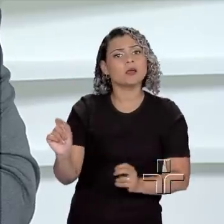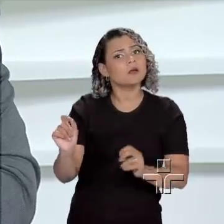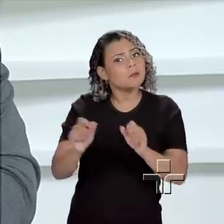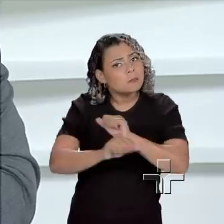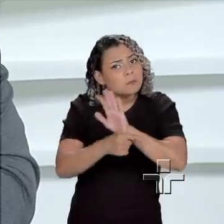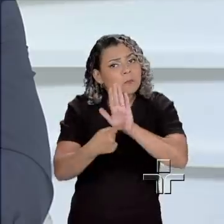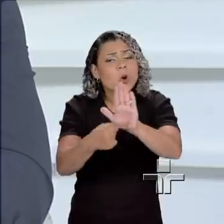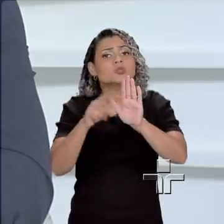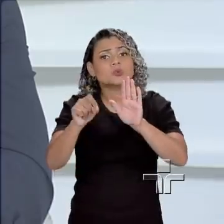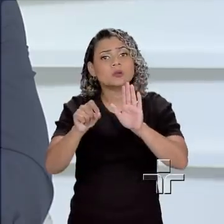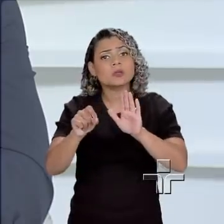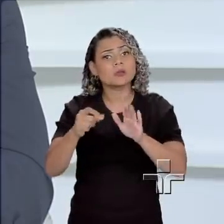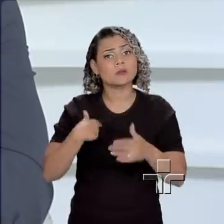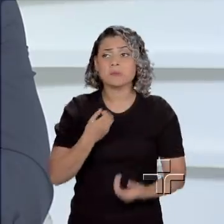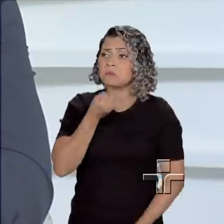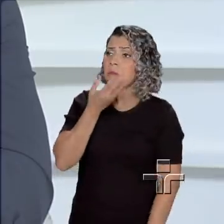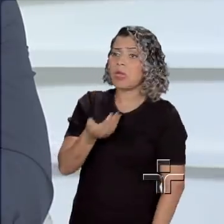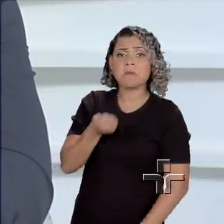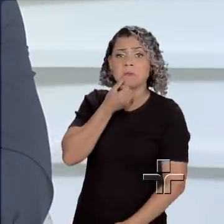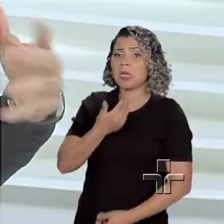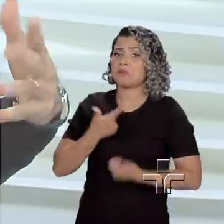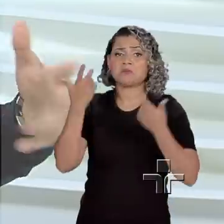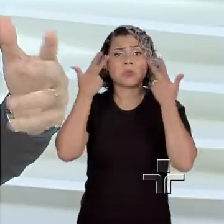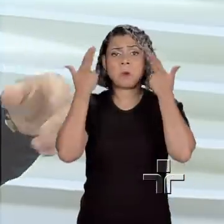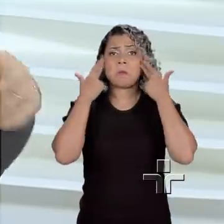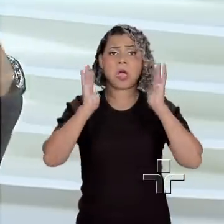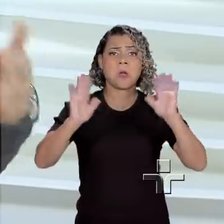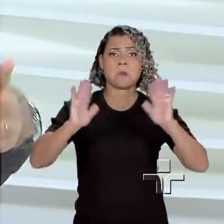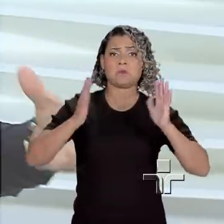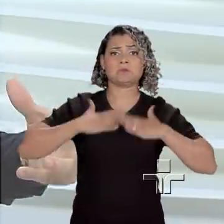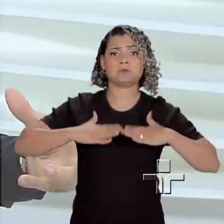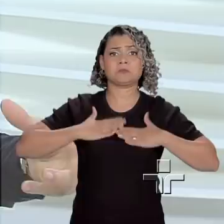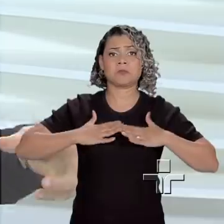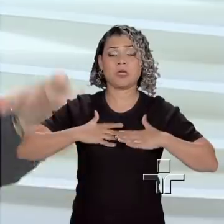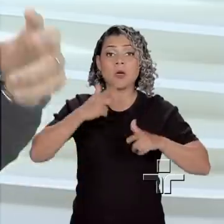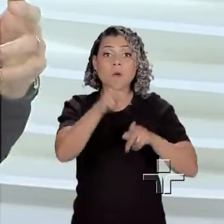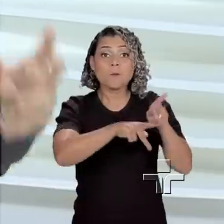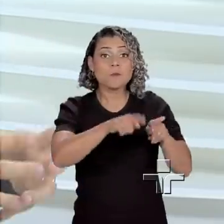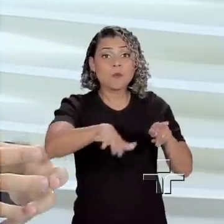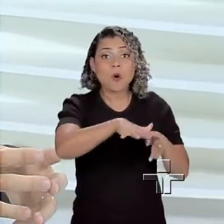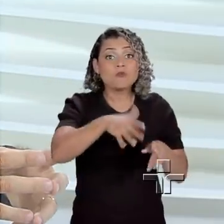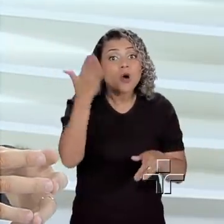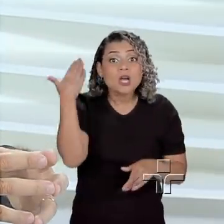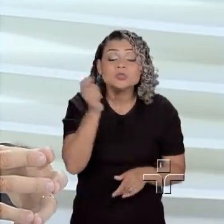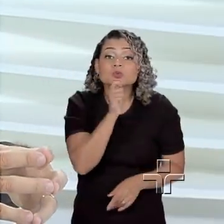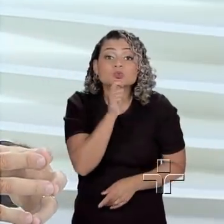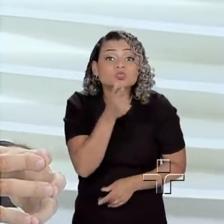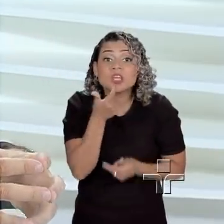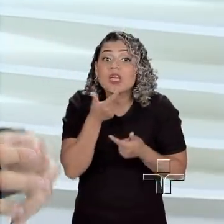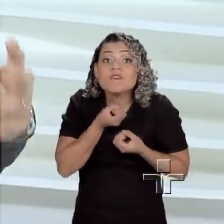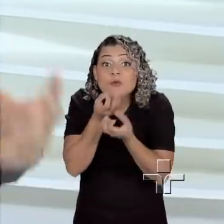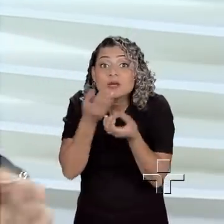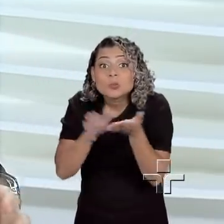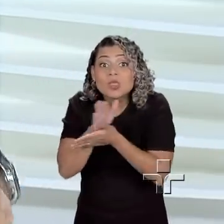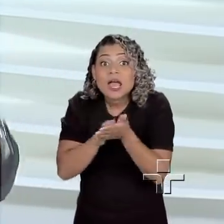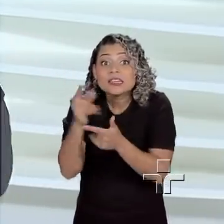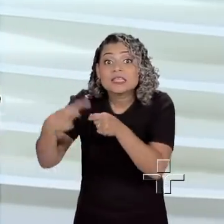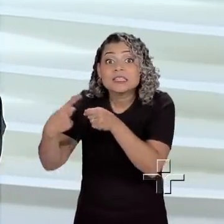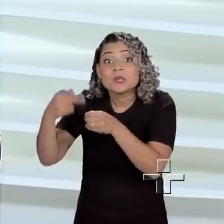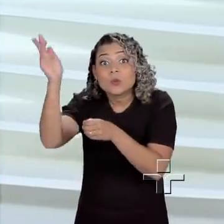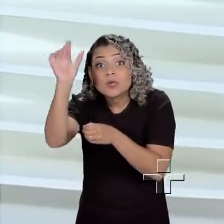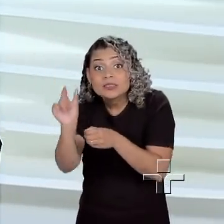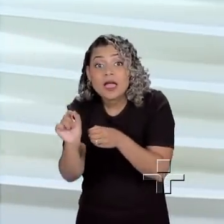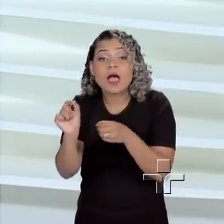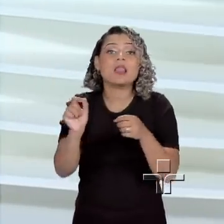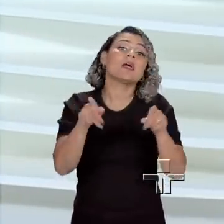ok, eu acho que está tudo bem, é isso mesmo. A mesa das pessoas que tinham quase nenhuma informação no interior da Itália, ou no interior do Brasil,